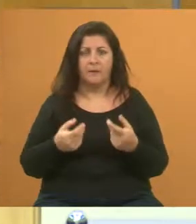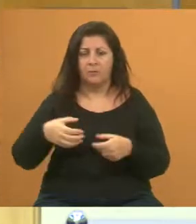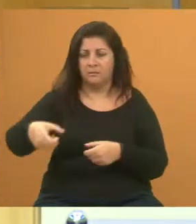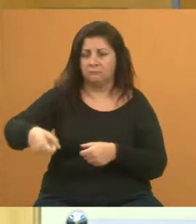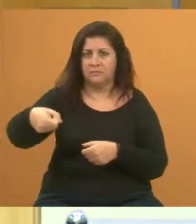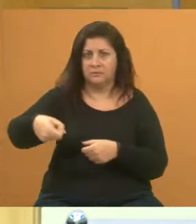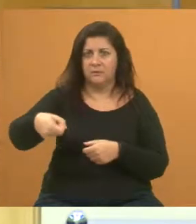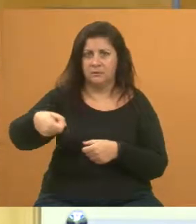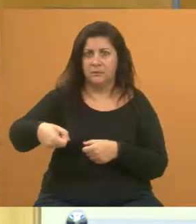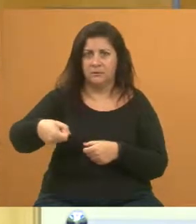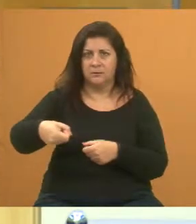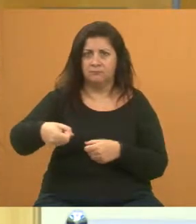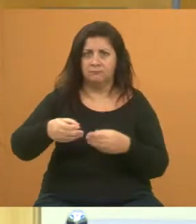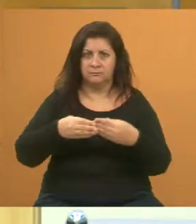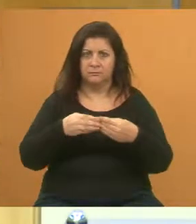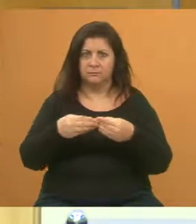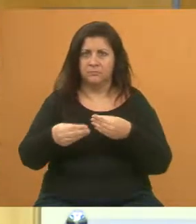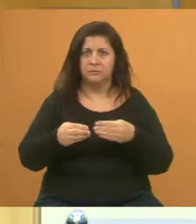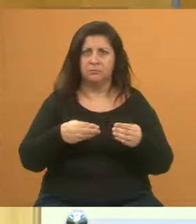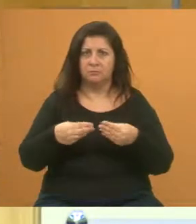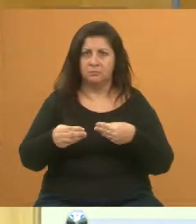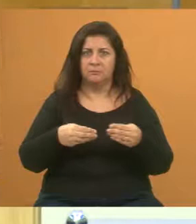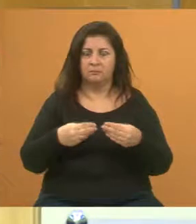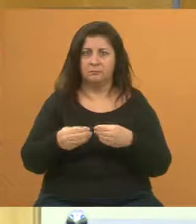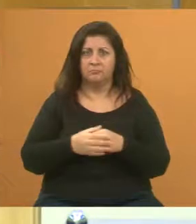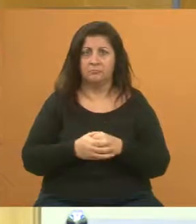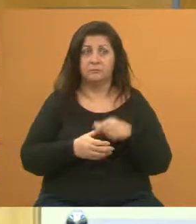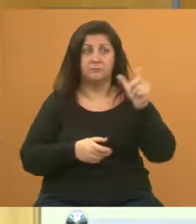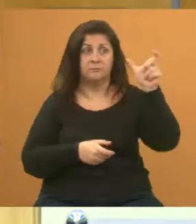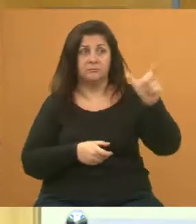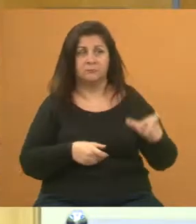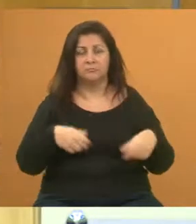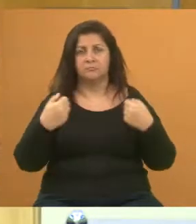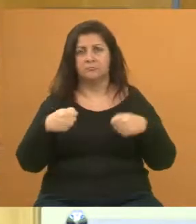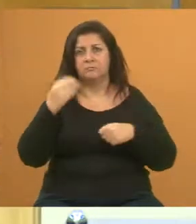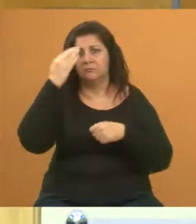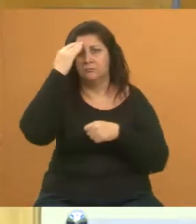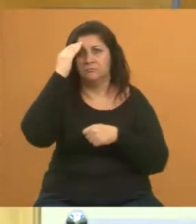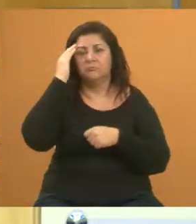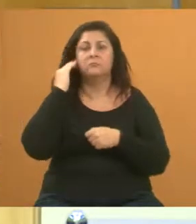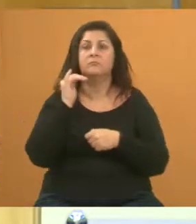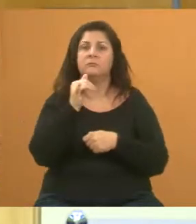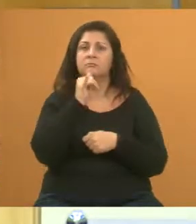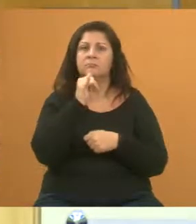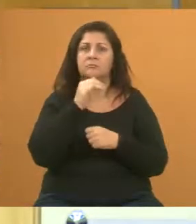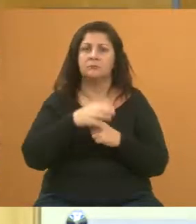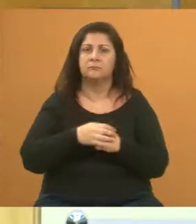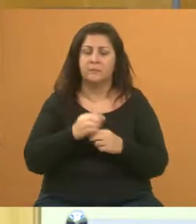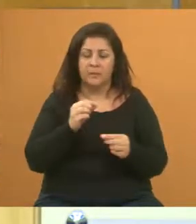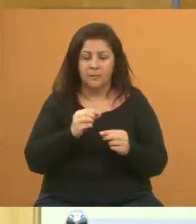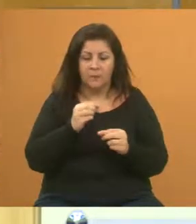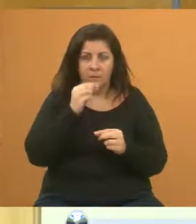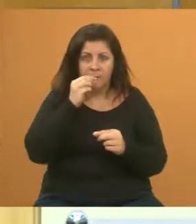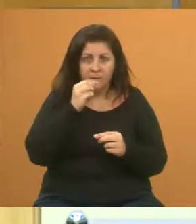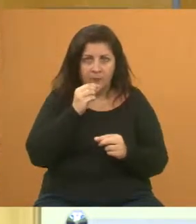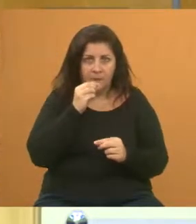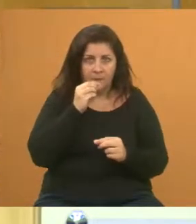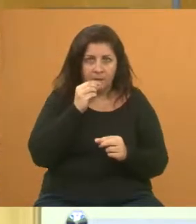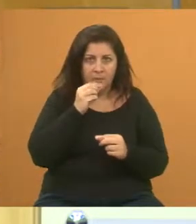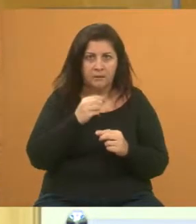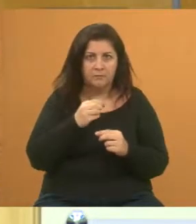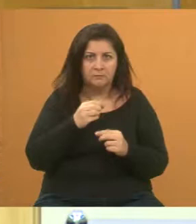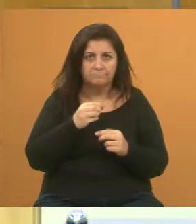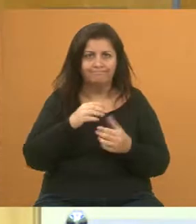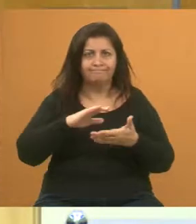sacolinhas plásticas. É uma questão do ser humano entender, por exemplo, que a questão do canudinho, ele prejudica o